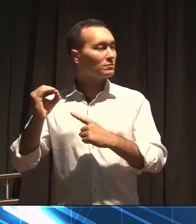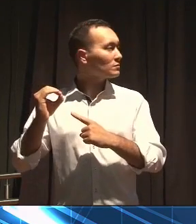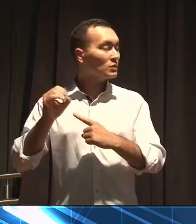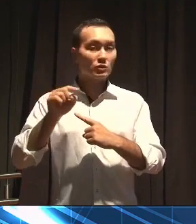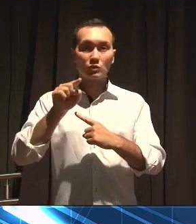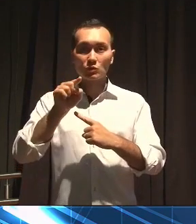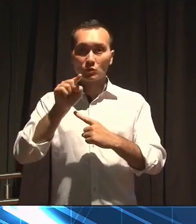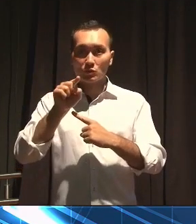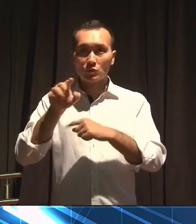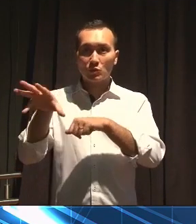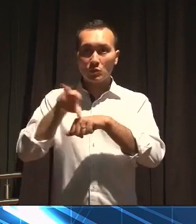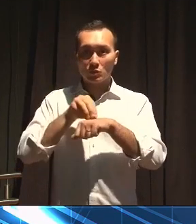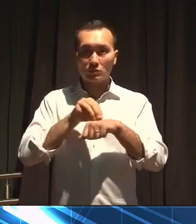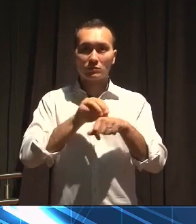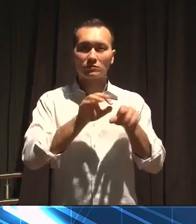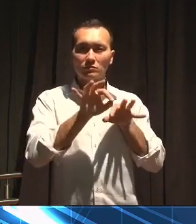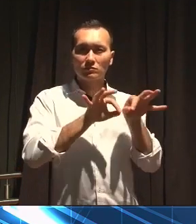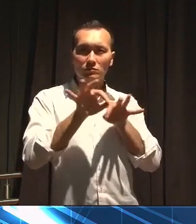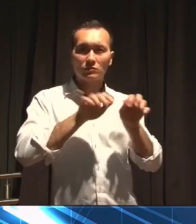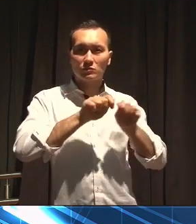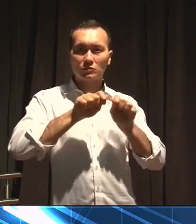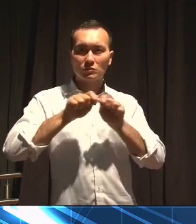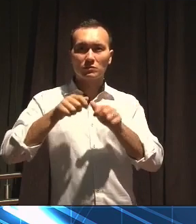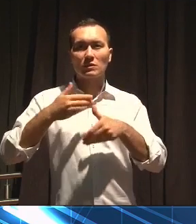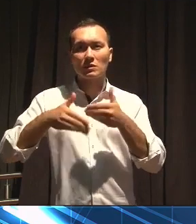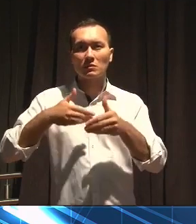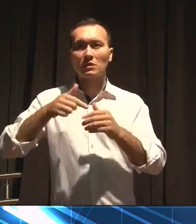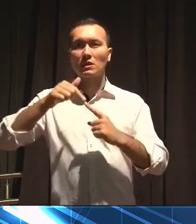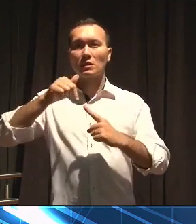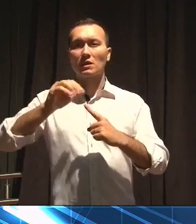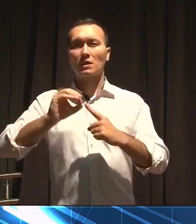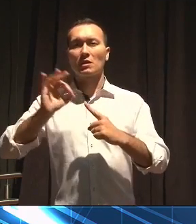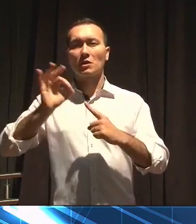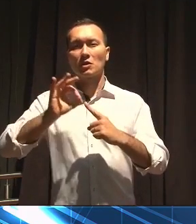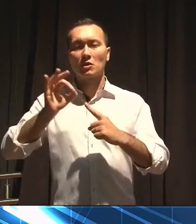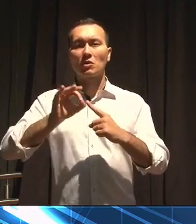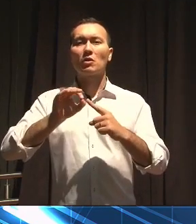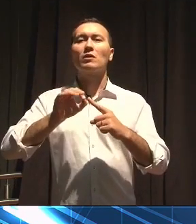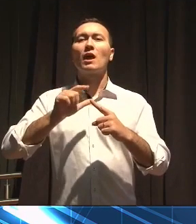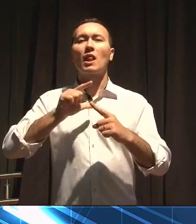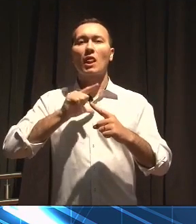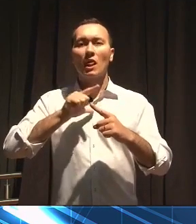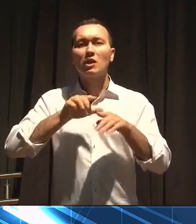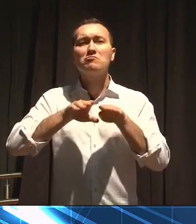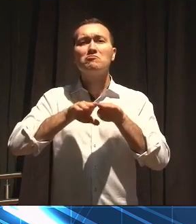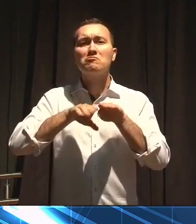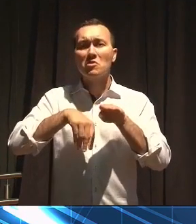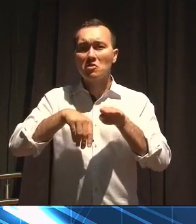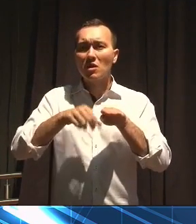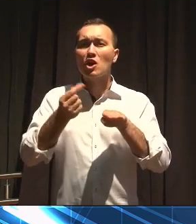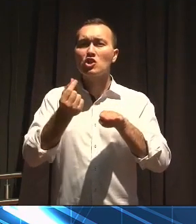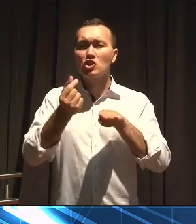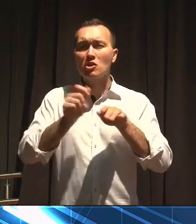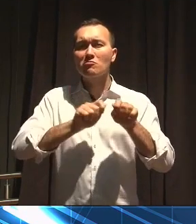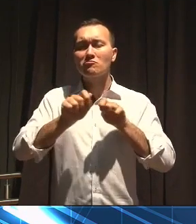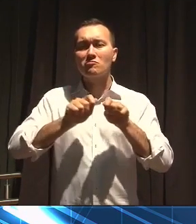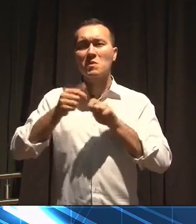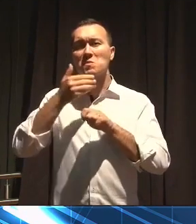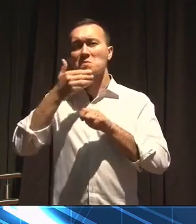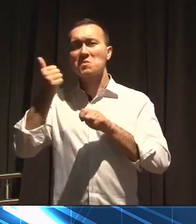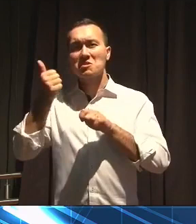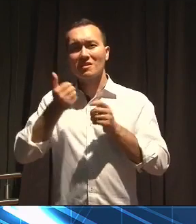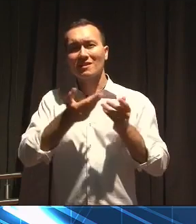70% de economia em cloud. Então é um pouco disso que eu quero mostrar aqui, que aconteceu dentro do Agibank.